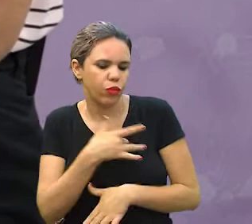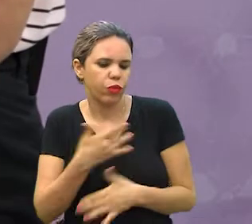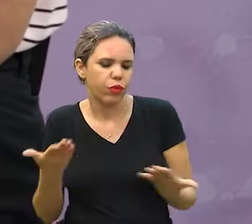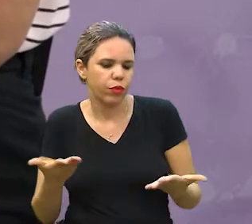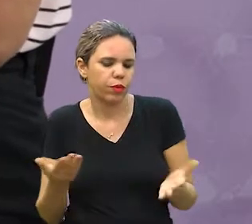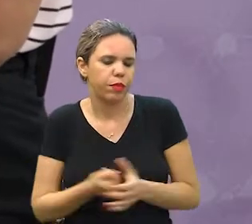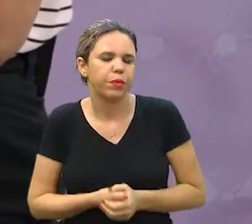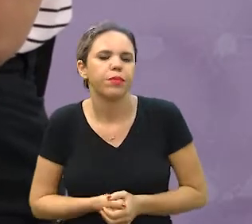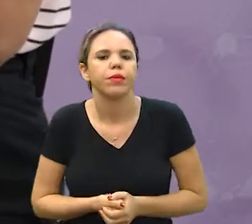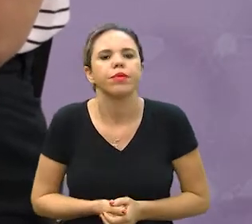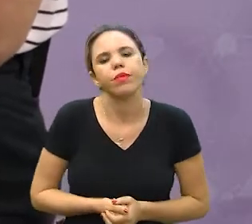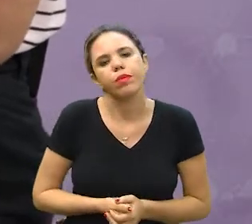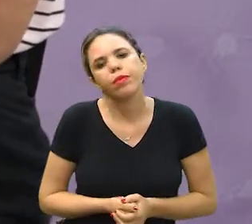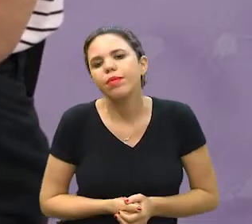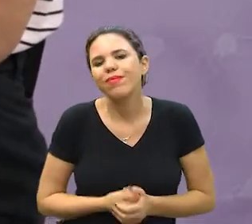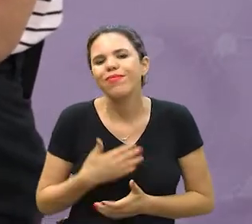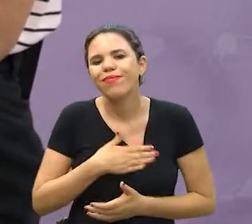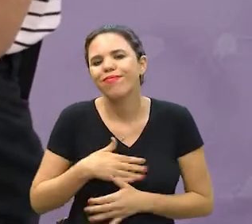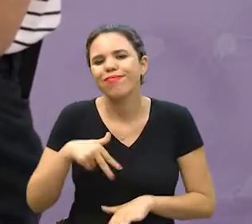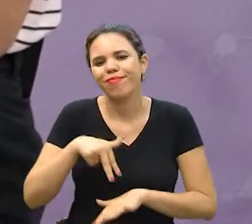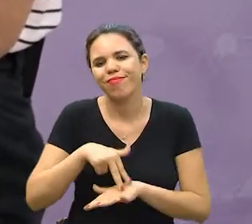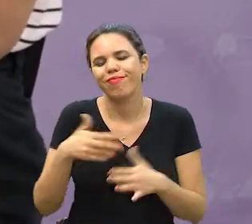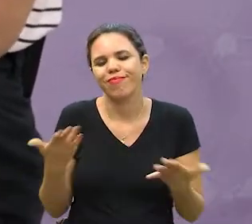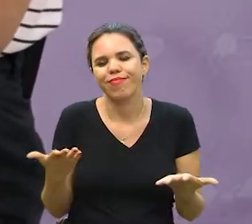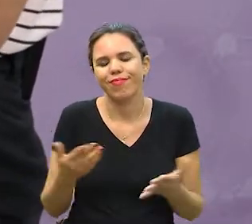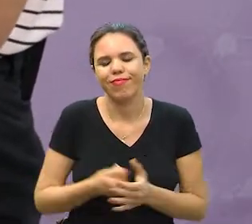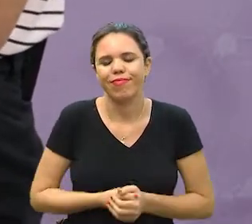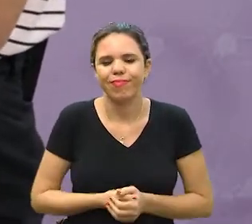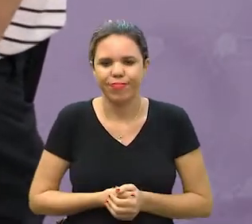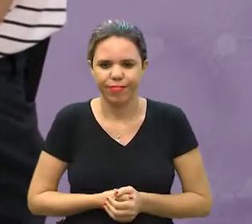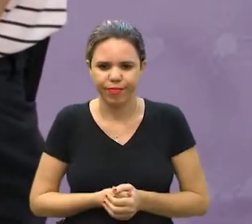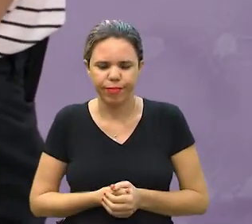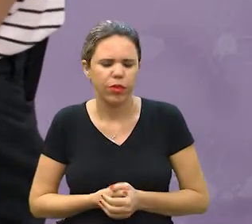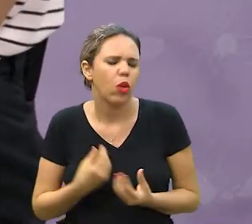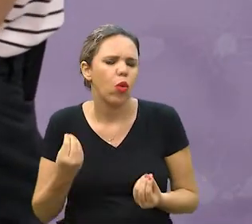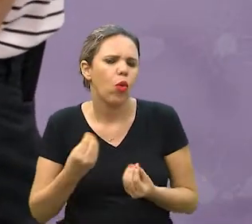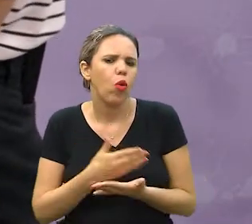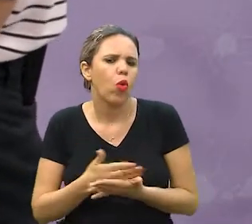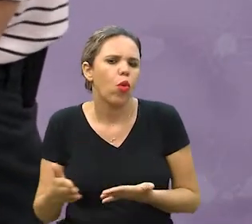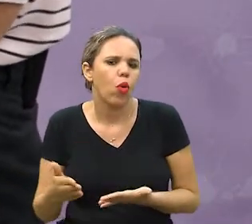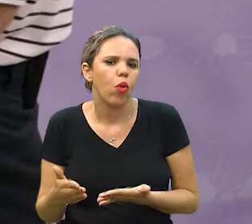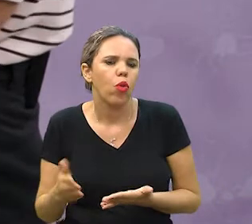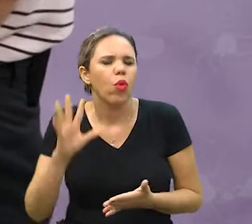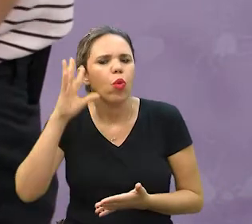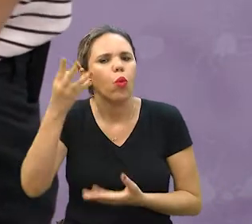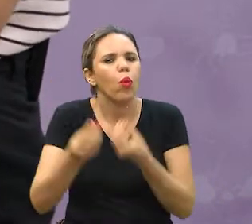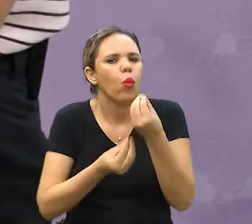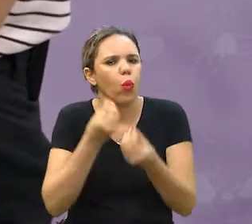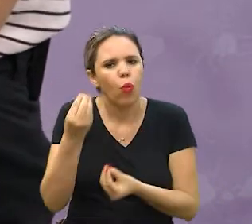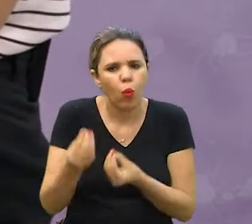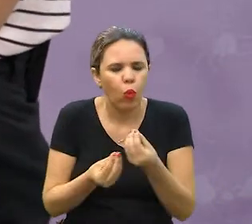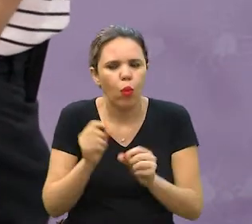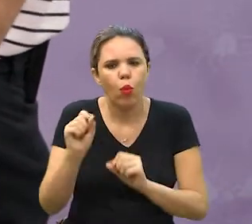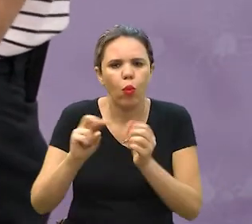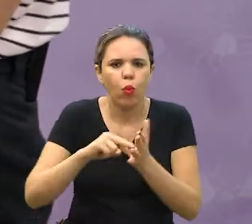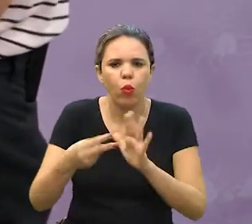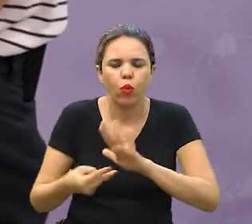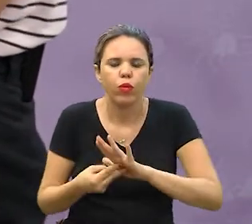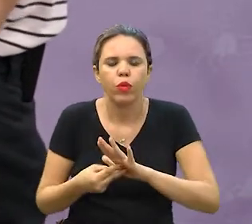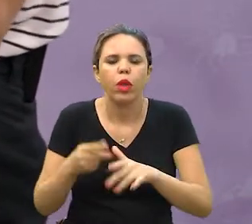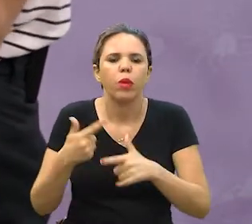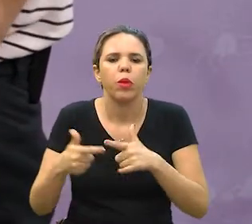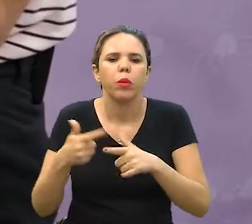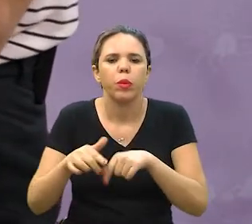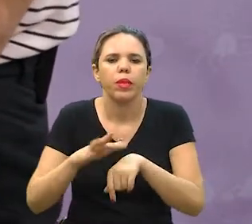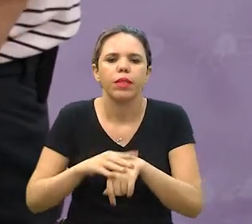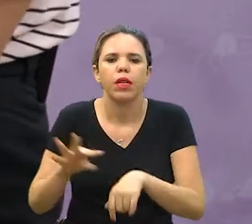Saúde Agora. Um prazer, Viviane, um prazer. Doutora, então para começar, para a gente entender o que é a